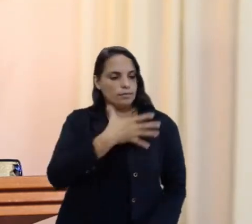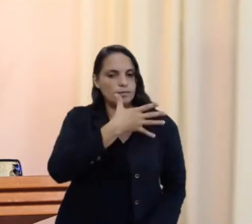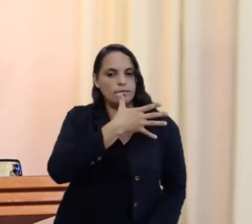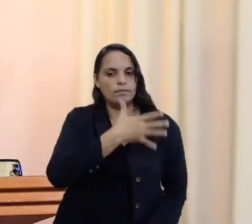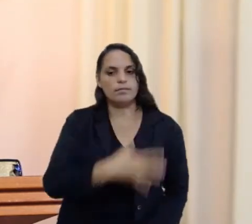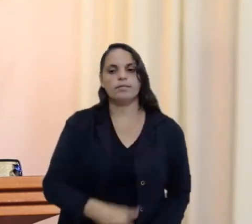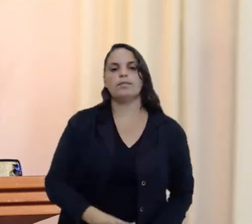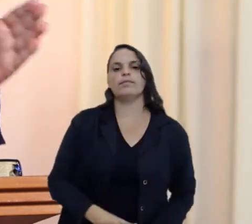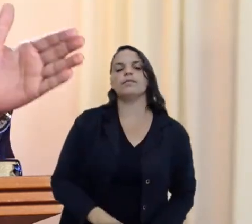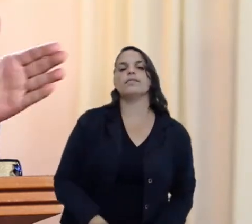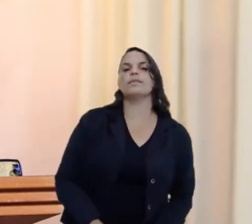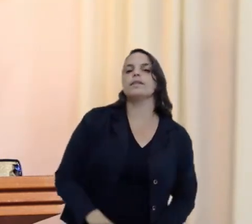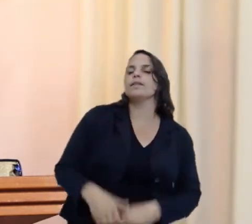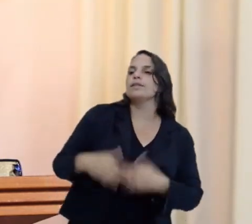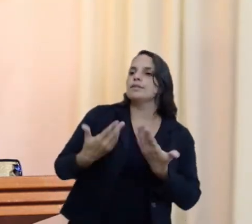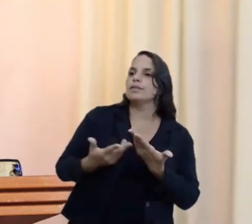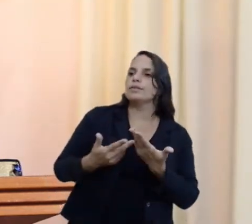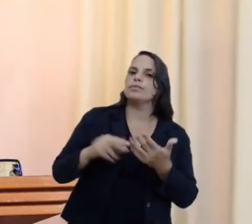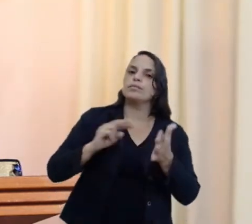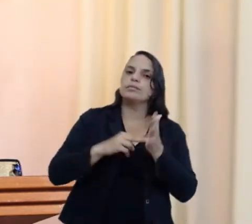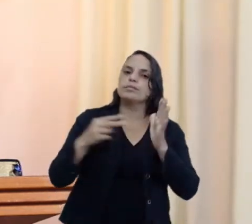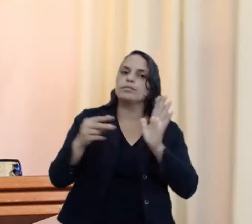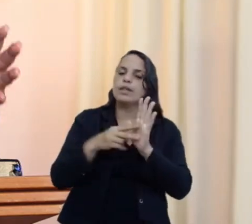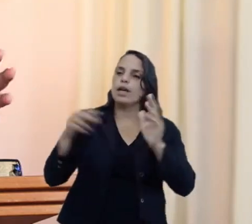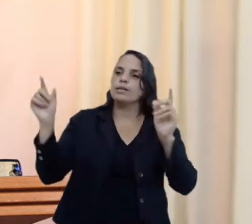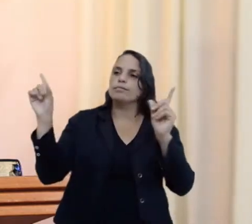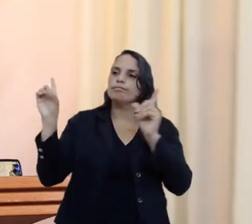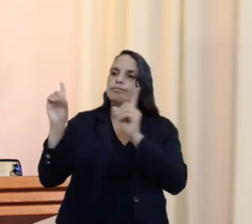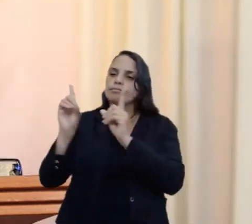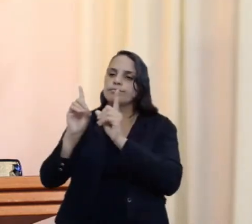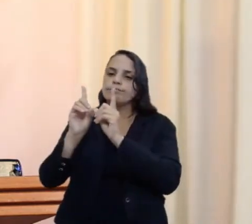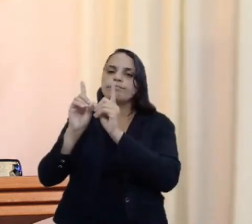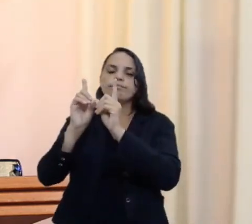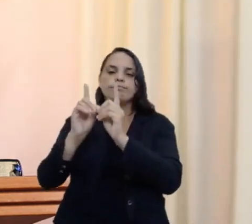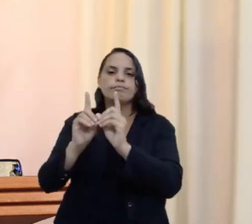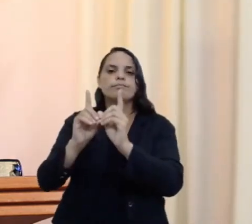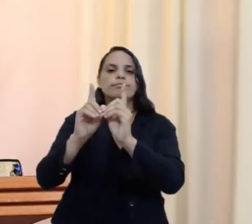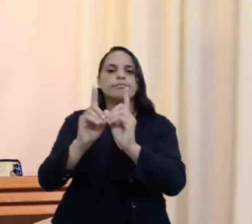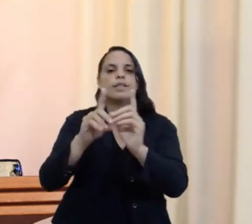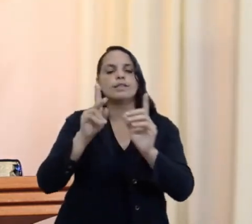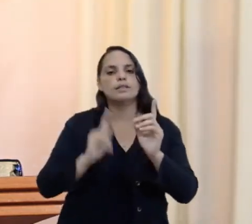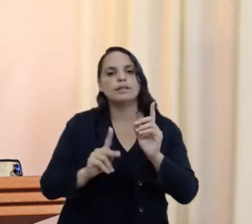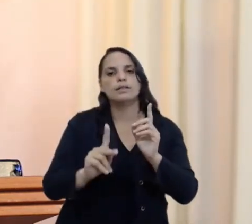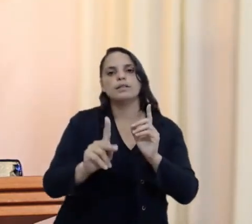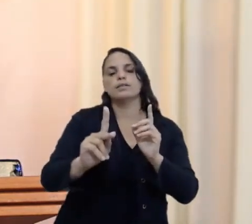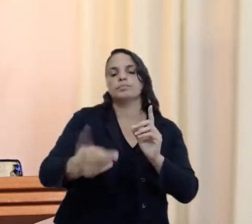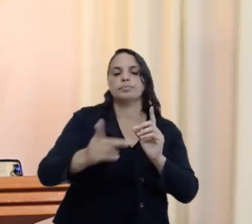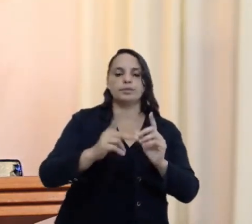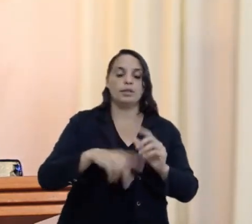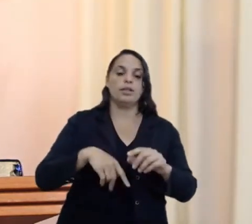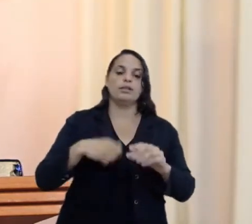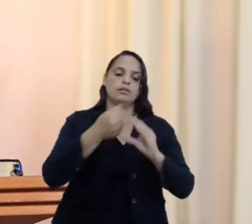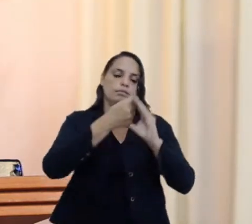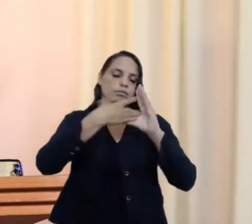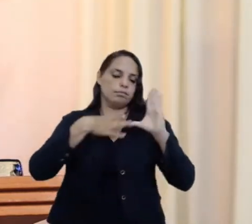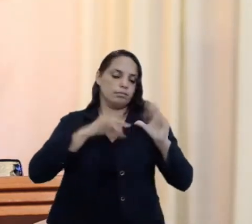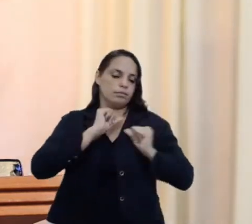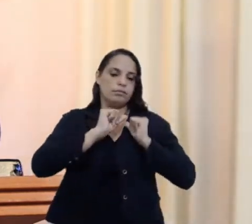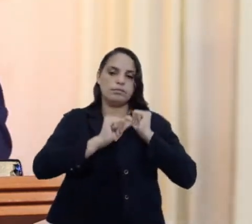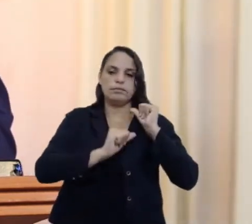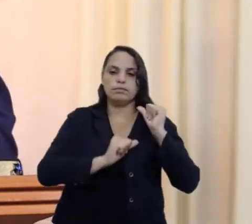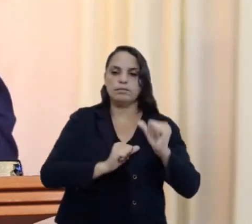de caminhar com Cristo, de transformação do caráter. Agora, o verso que foi lido na introdução, eu gostaria de